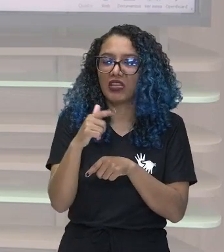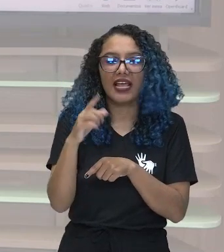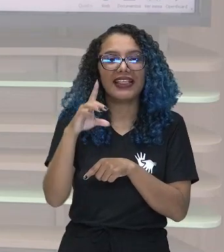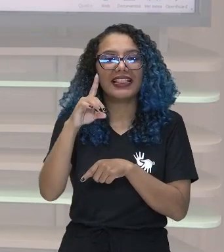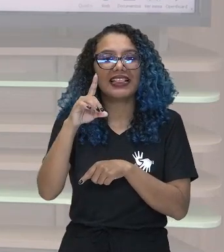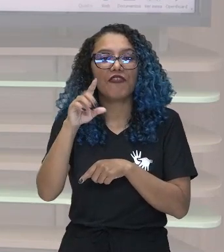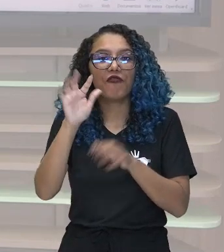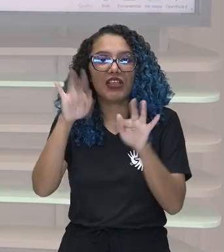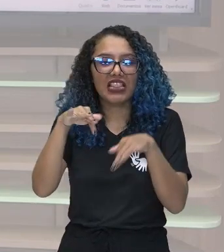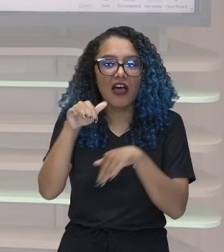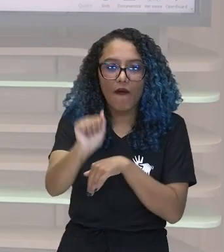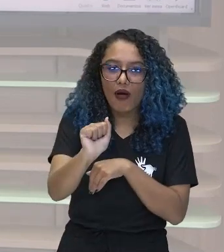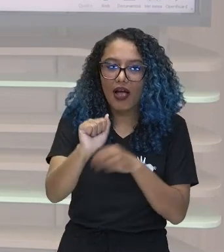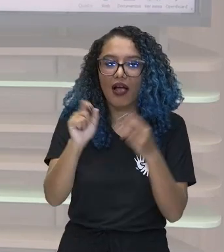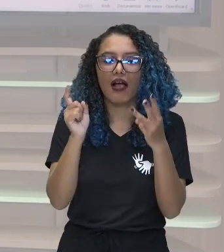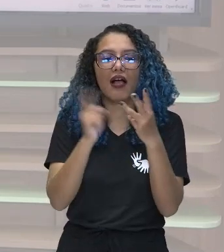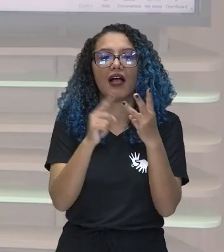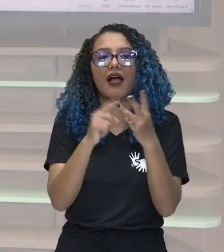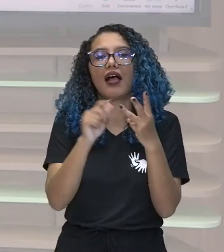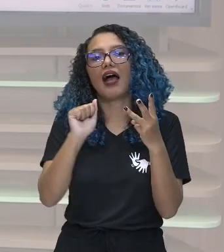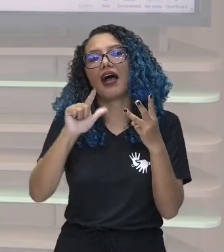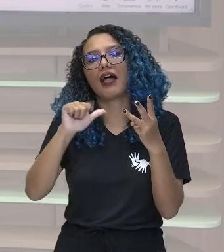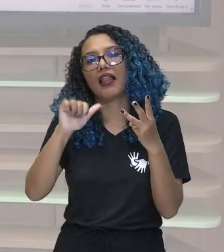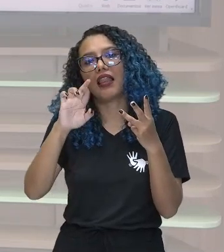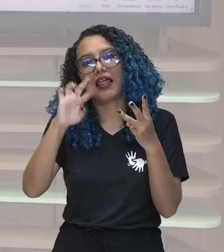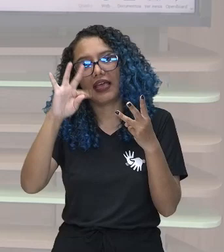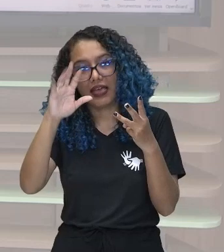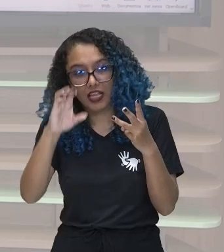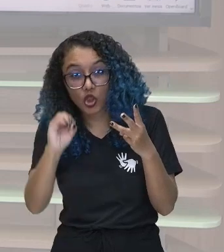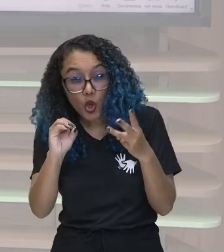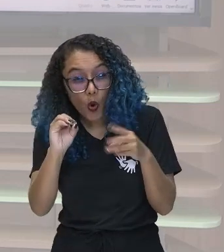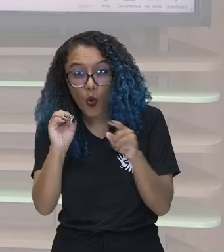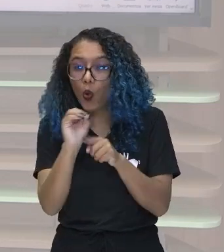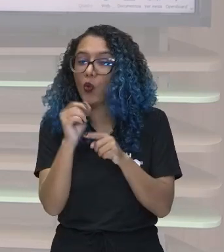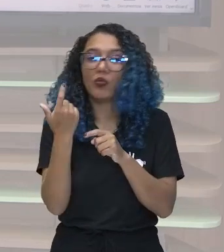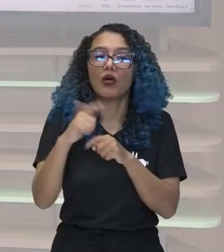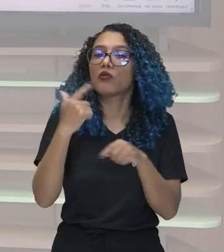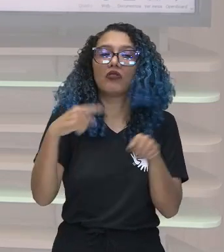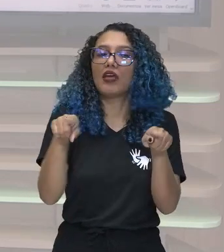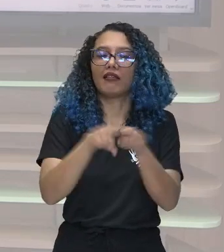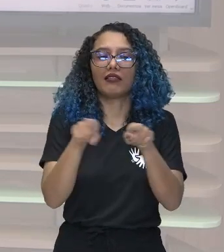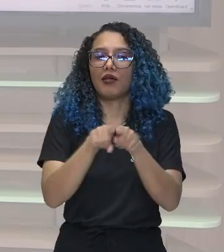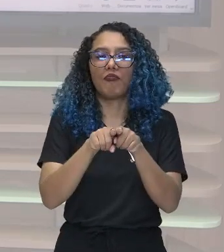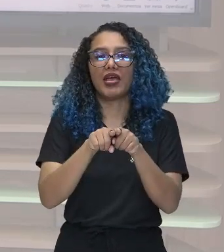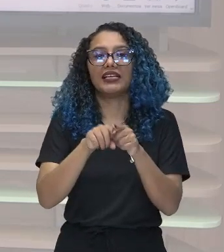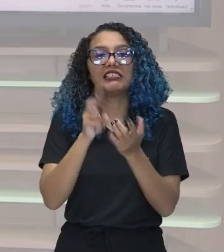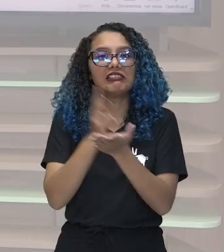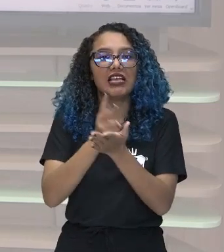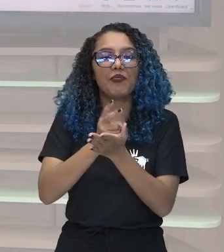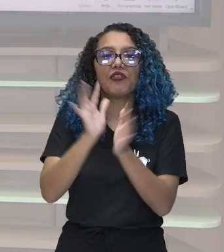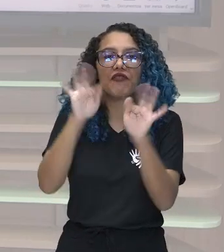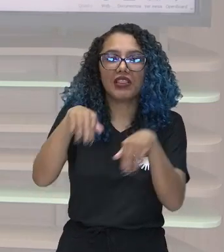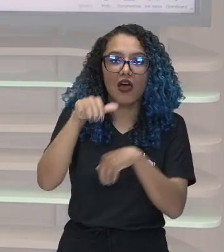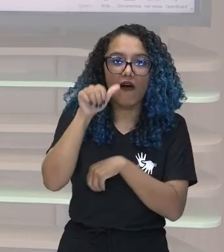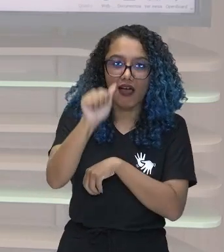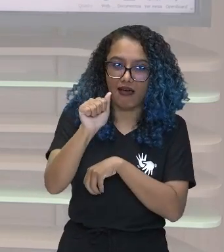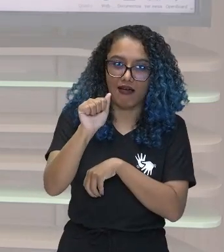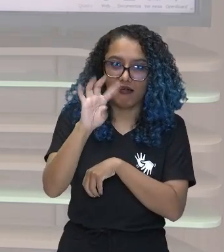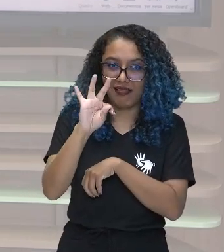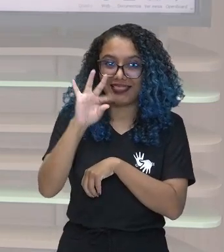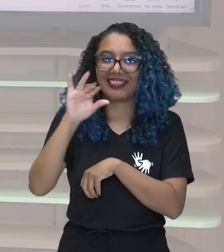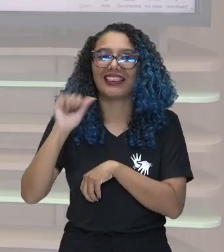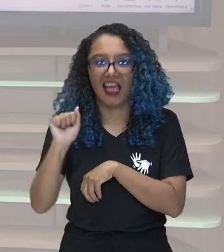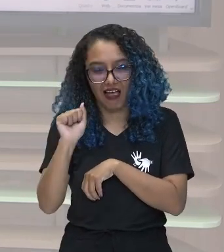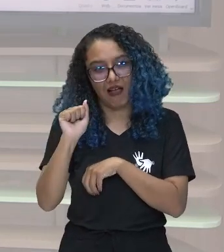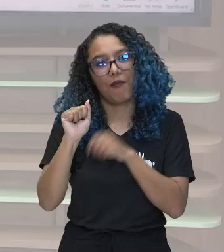pode modificar para uma palavra masculina, tá bom? Então, os advérbios, eles não vão mudar, ok? Então, mesmo que ele